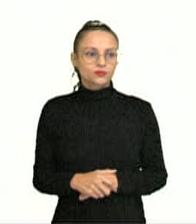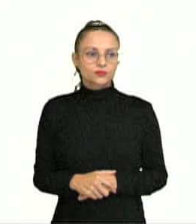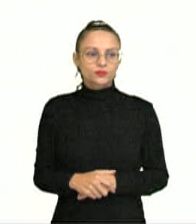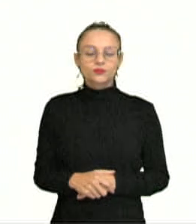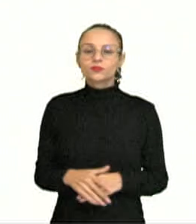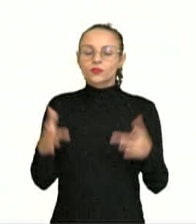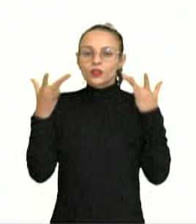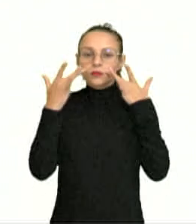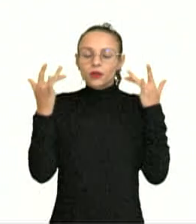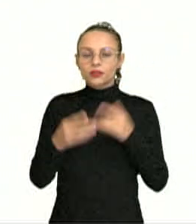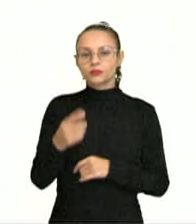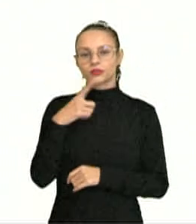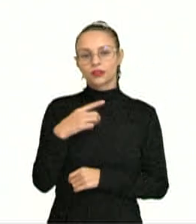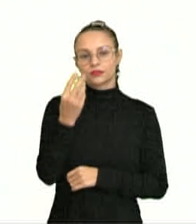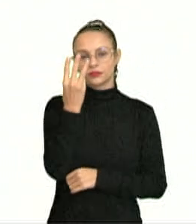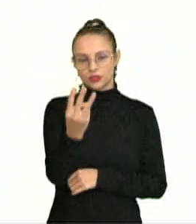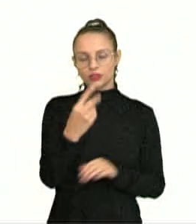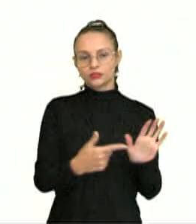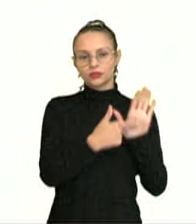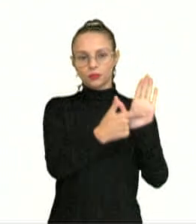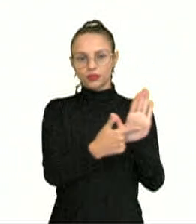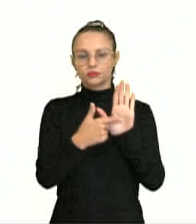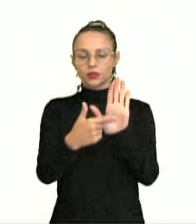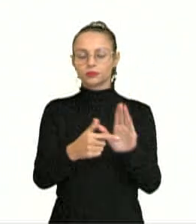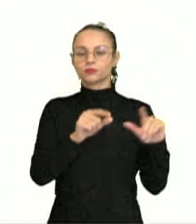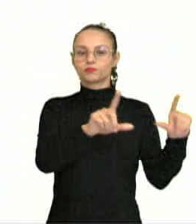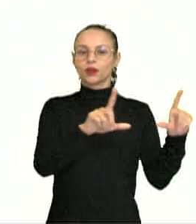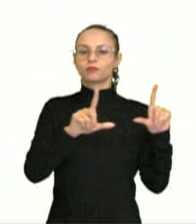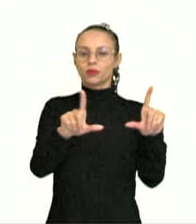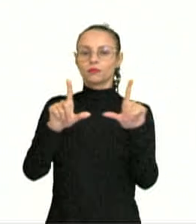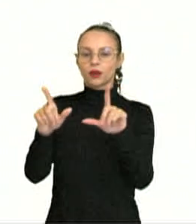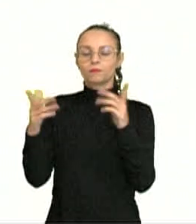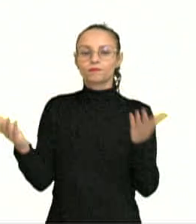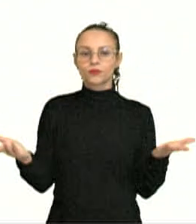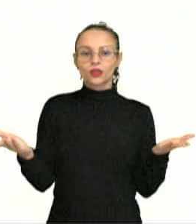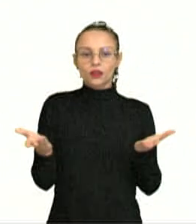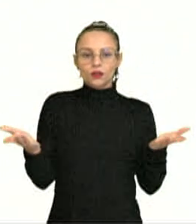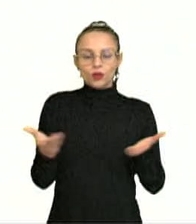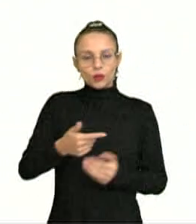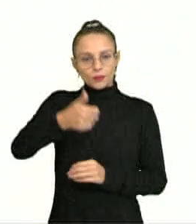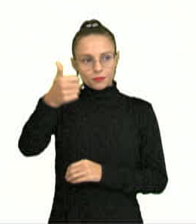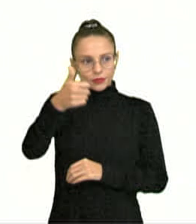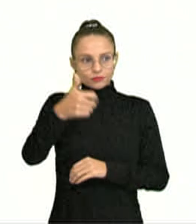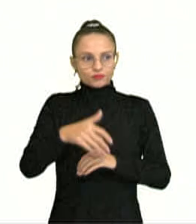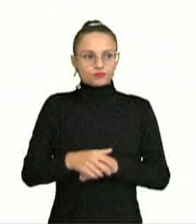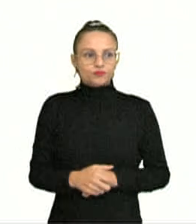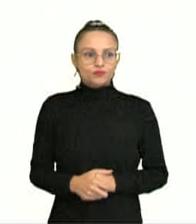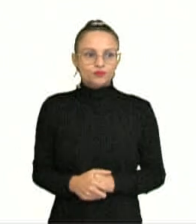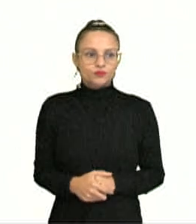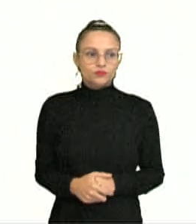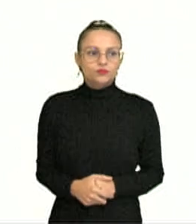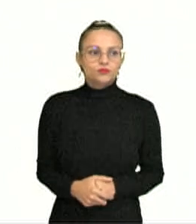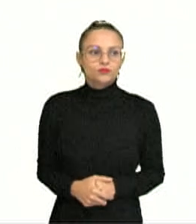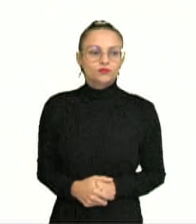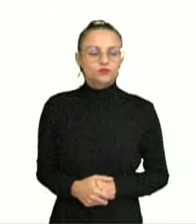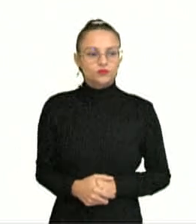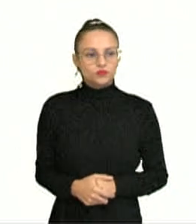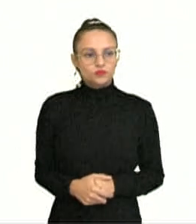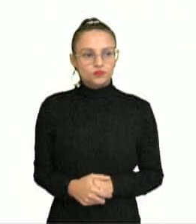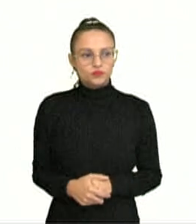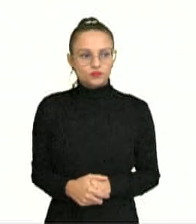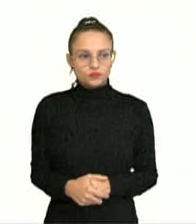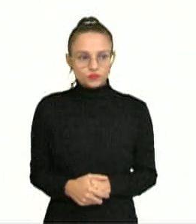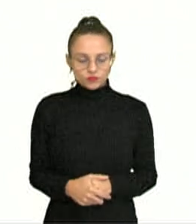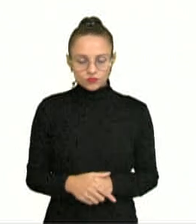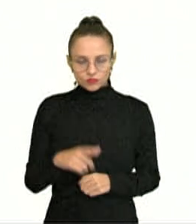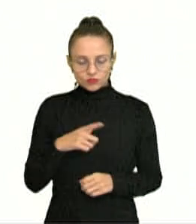em 3 atos e 6 quadros. Então, nós vamos aqui ao ato 1. Então, aqui na